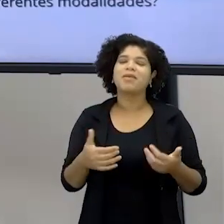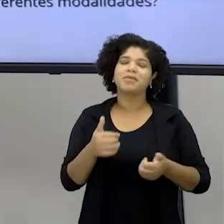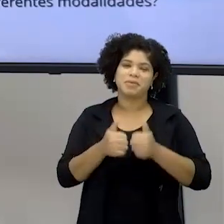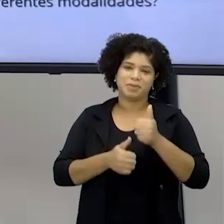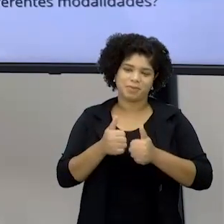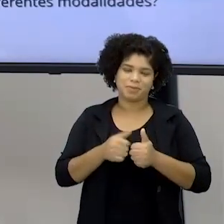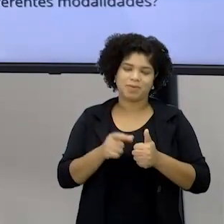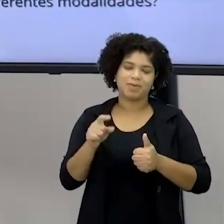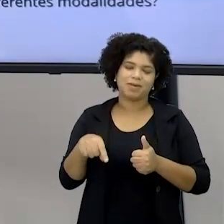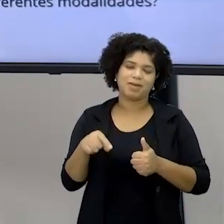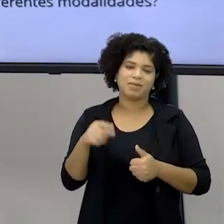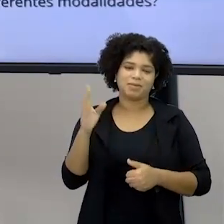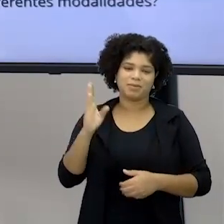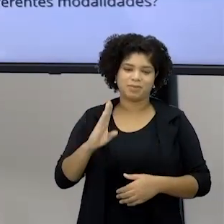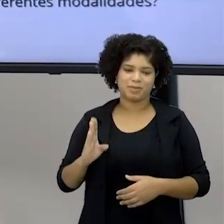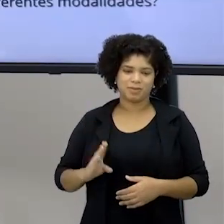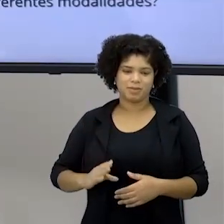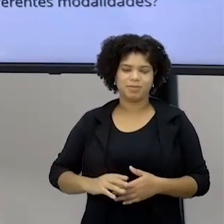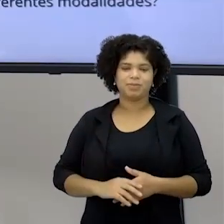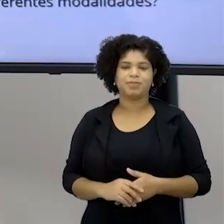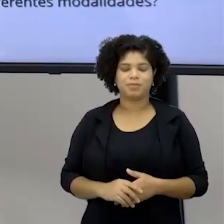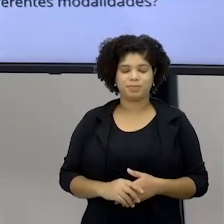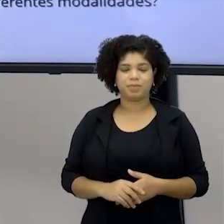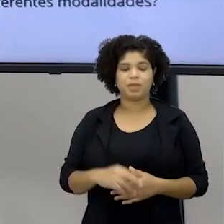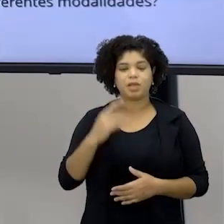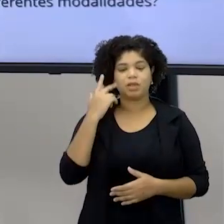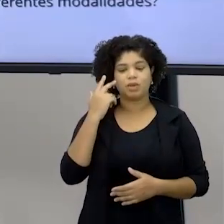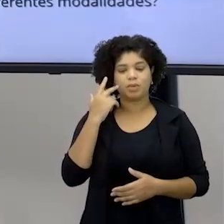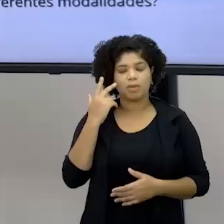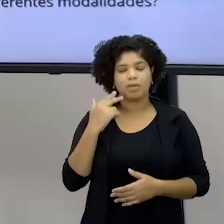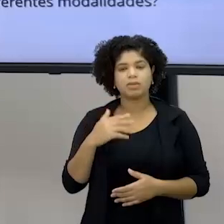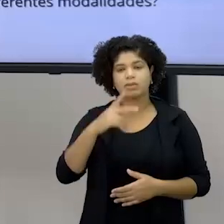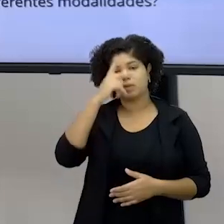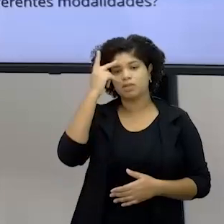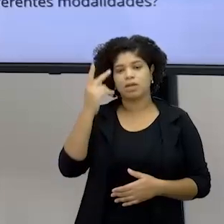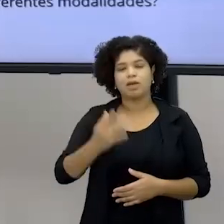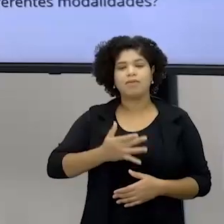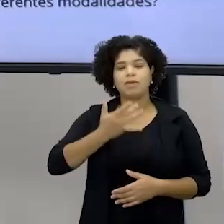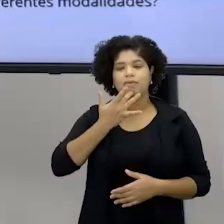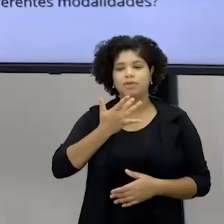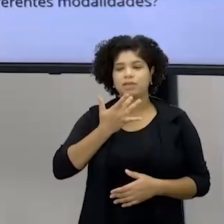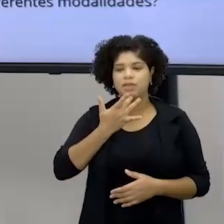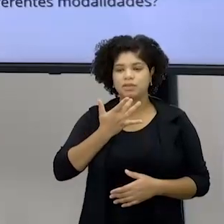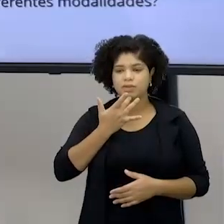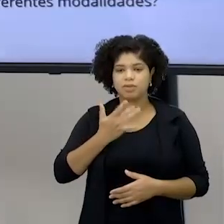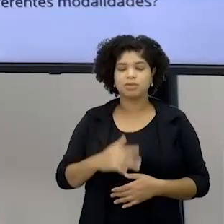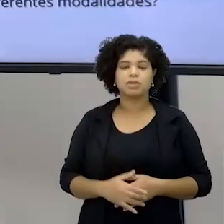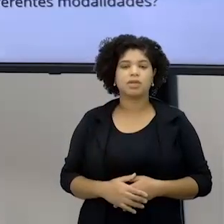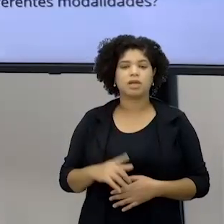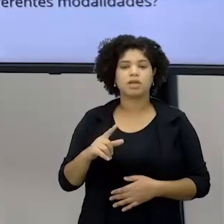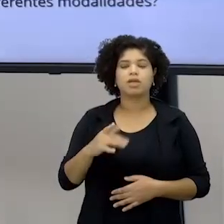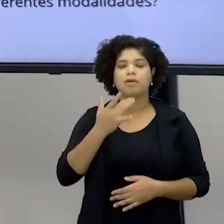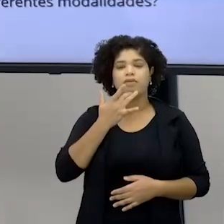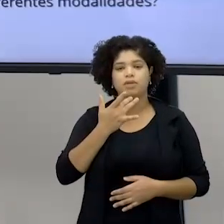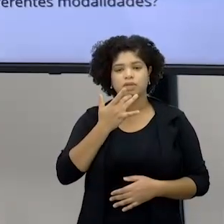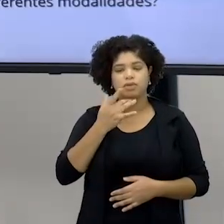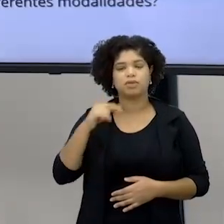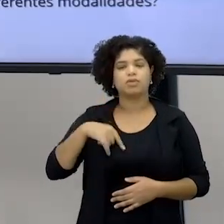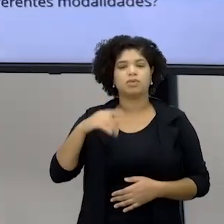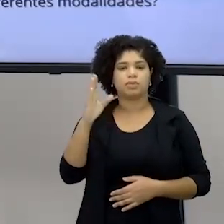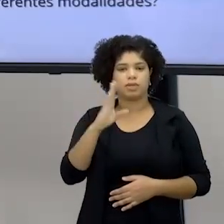país. O futebol ele é realmente favorito, ele é o favorito dos brasileiros e ele também é